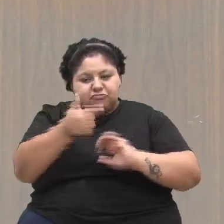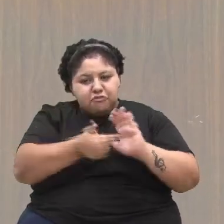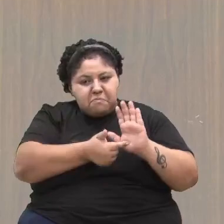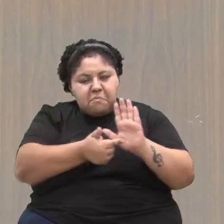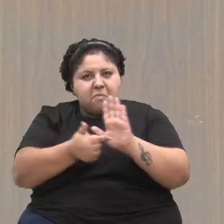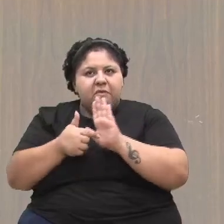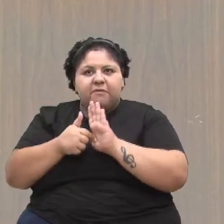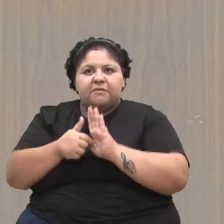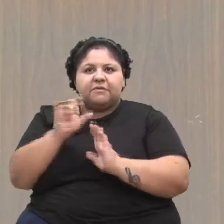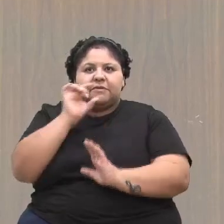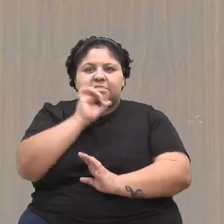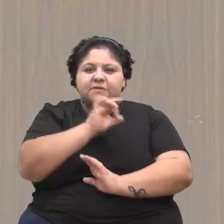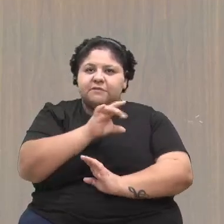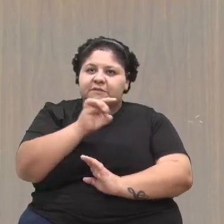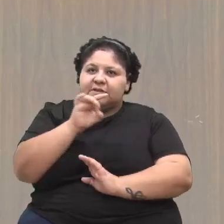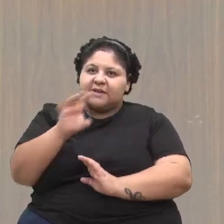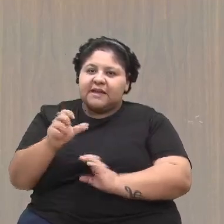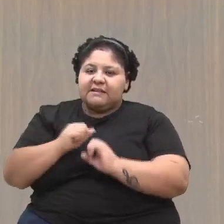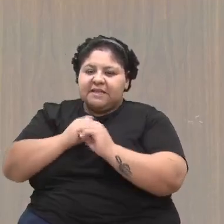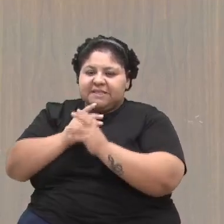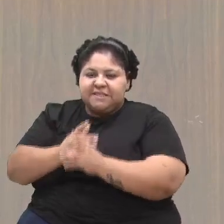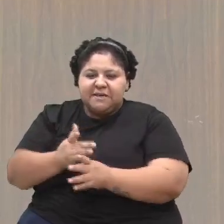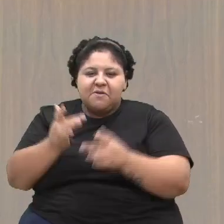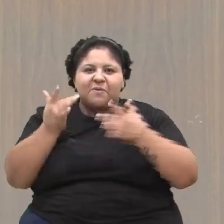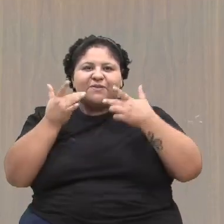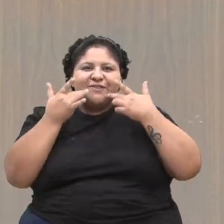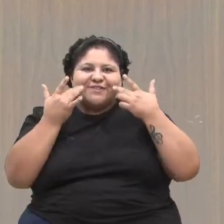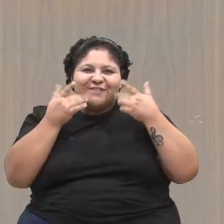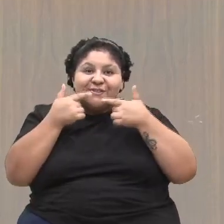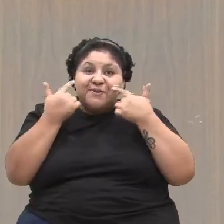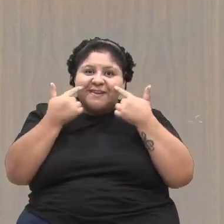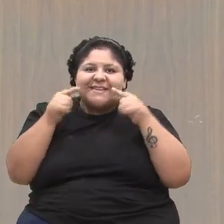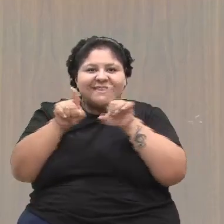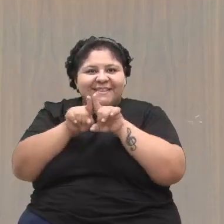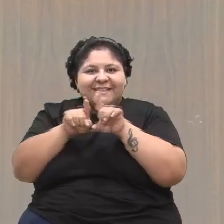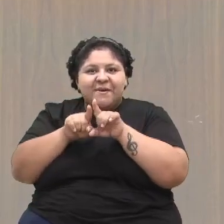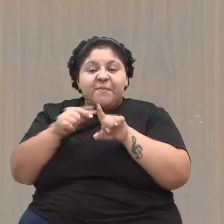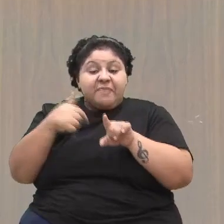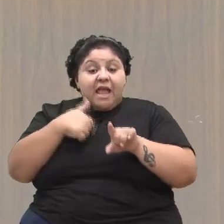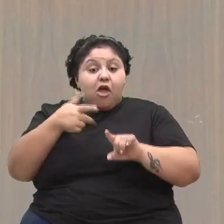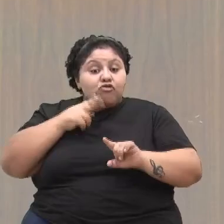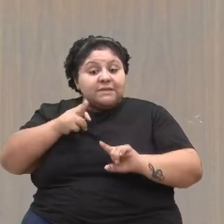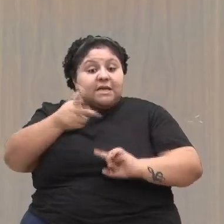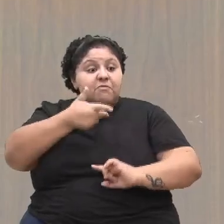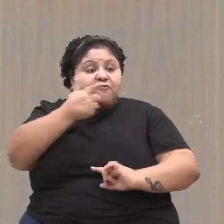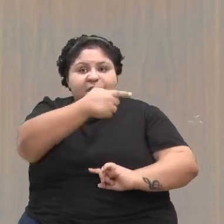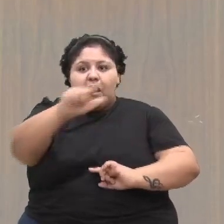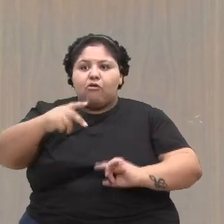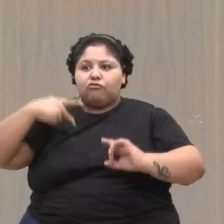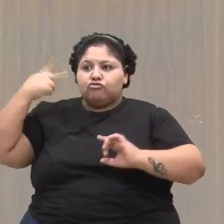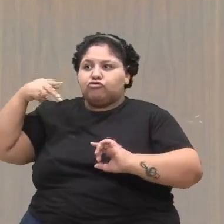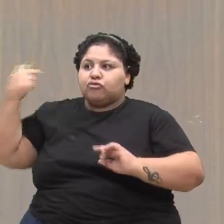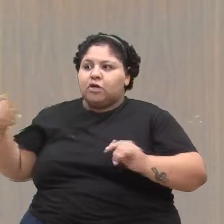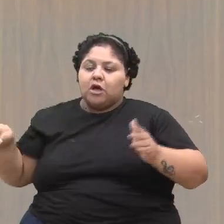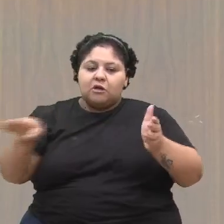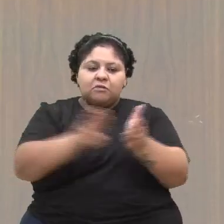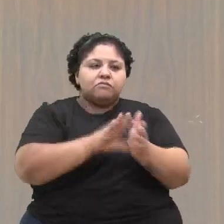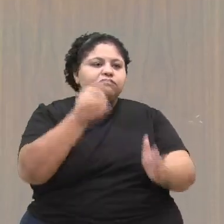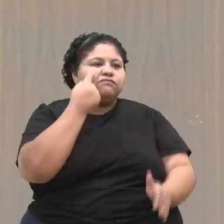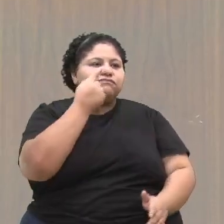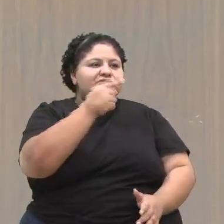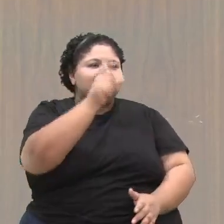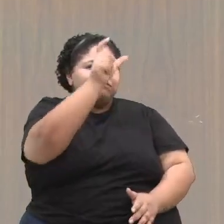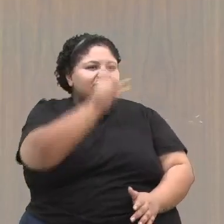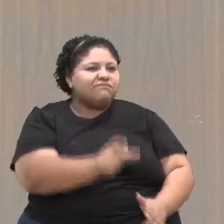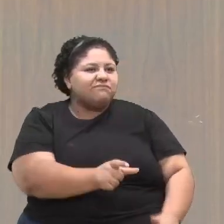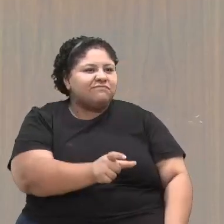a cada ato, a cada sorriso. Eu sempre comento com os outros vereadores que eu chego aqui, olho para a senhora e a